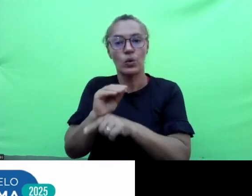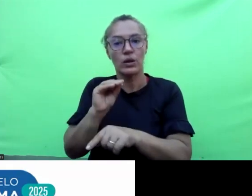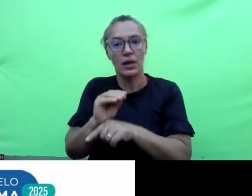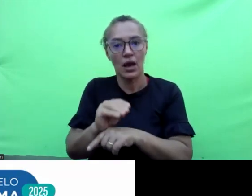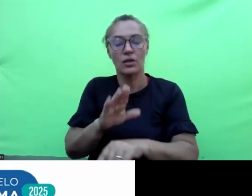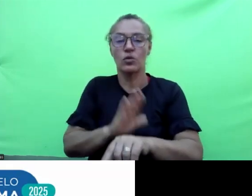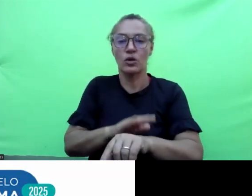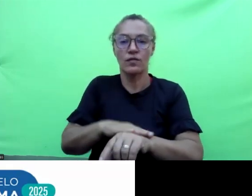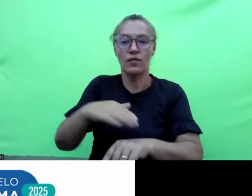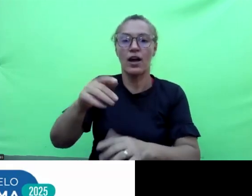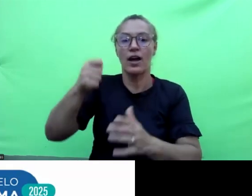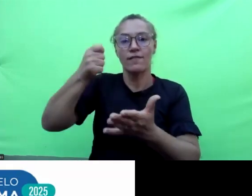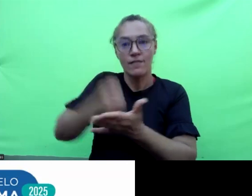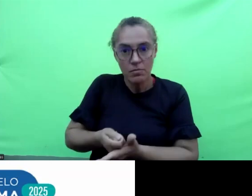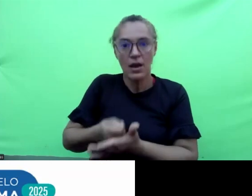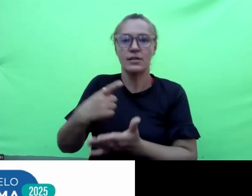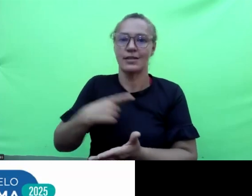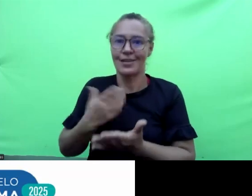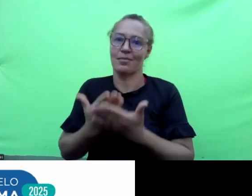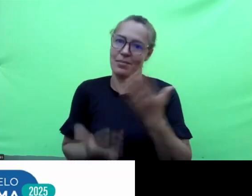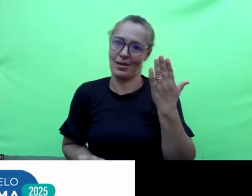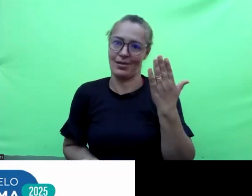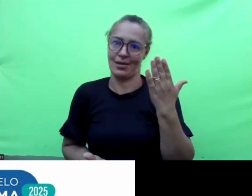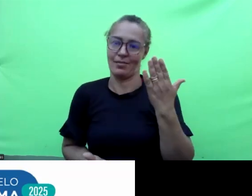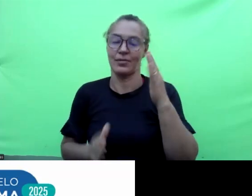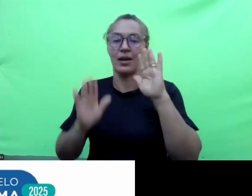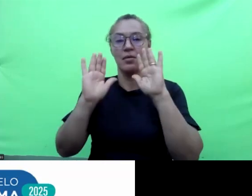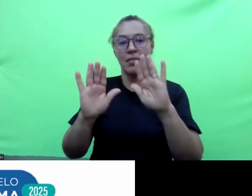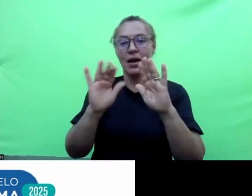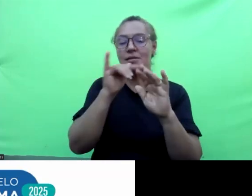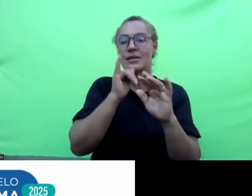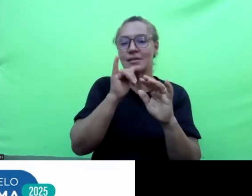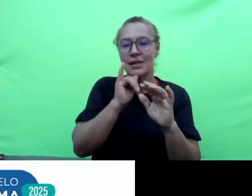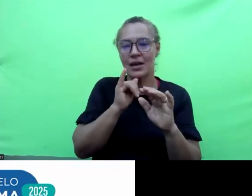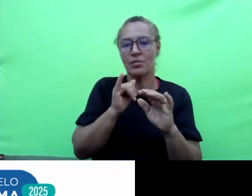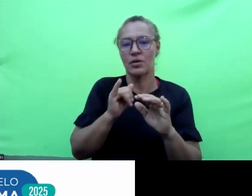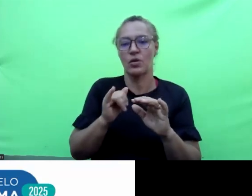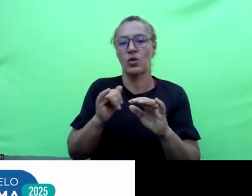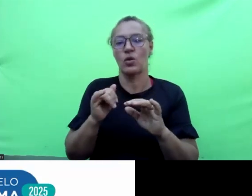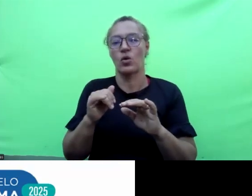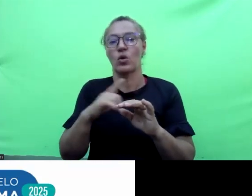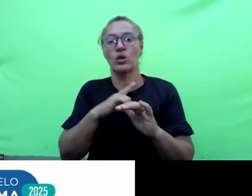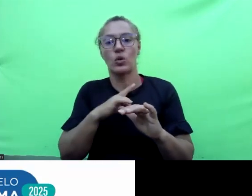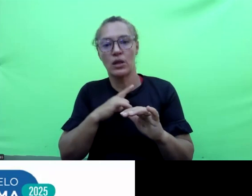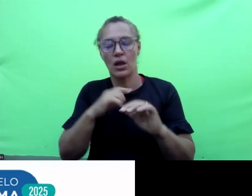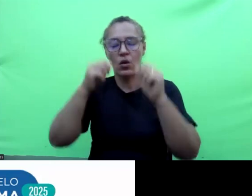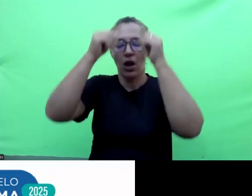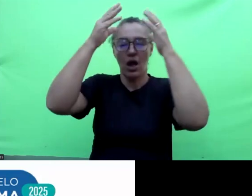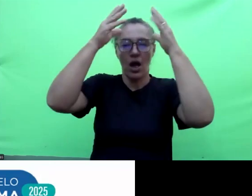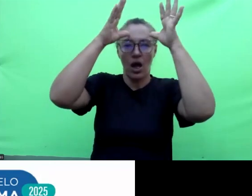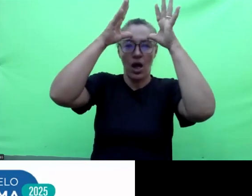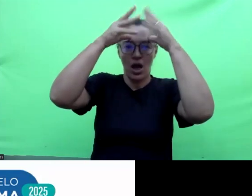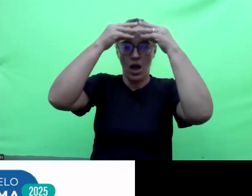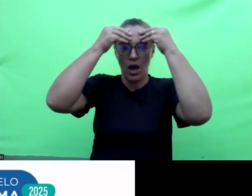se existe uma perda ou não. Agora, falando de associação de doenças, né? Então, só para